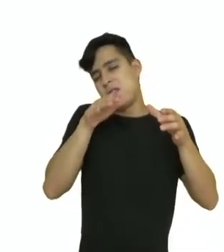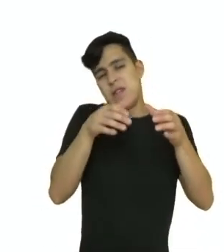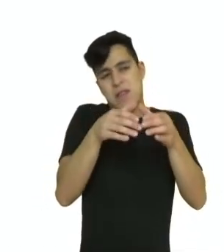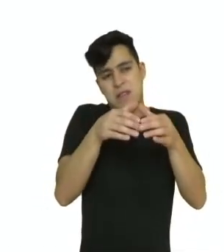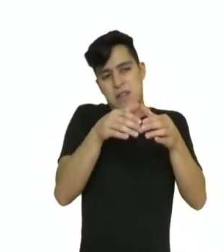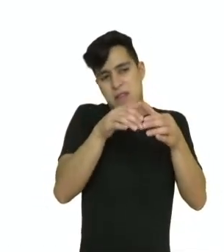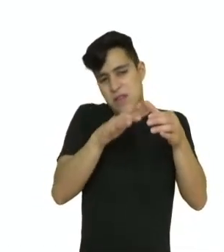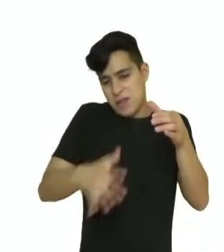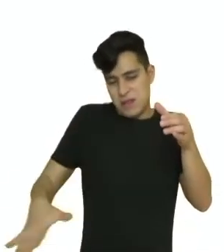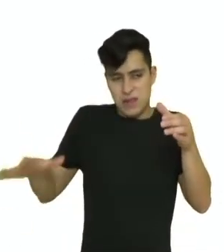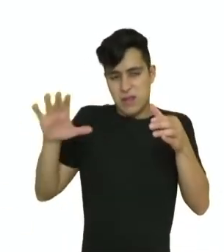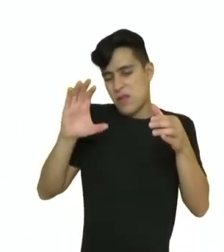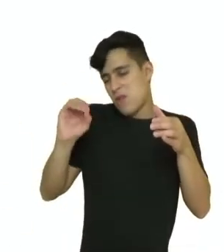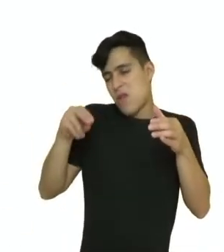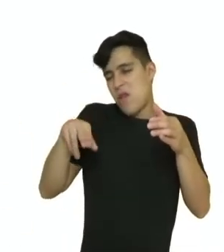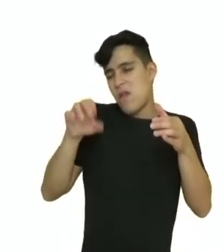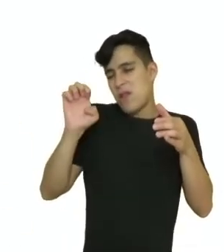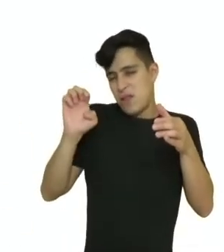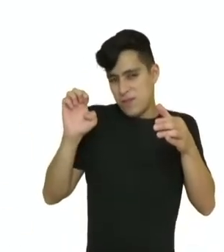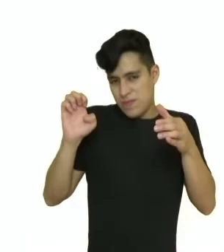de cone.